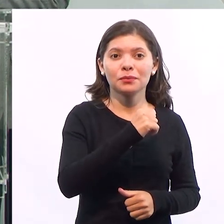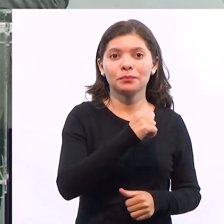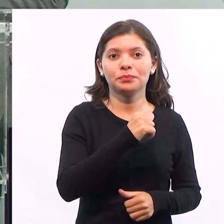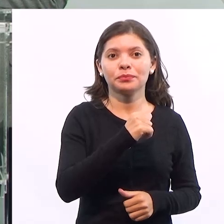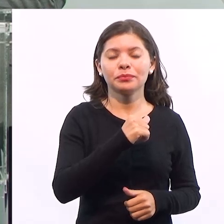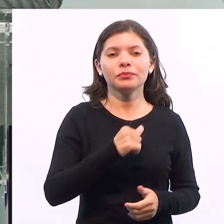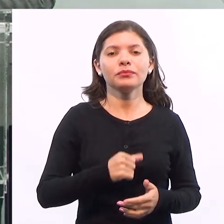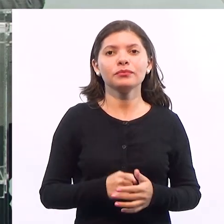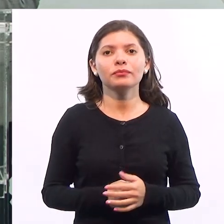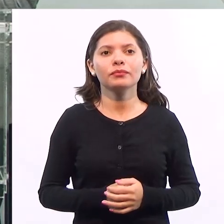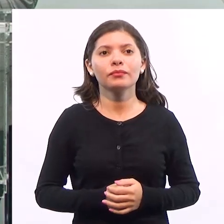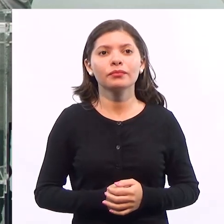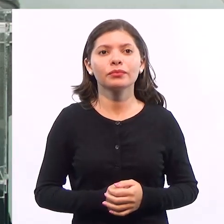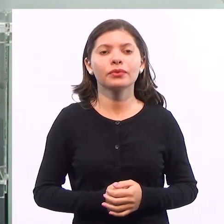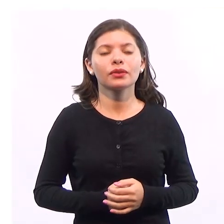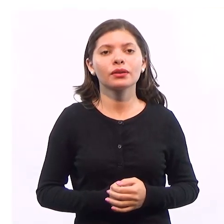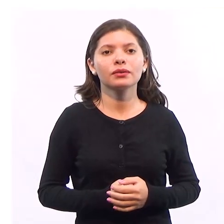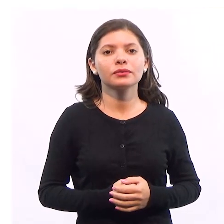aqui,